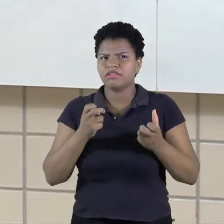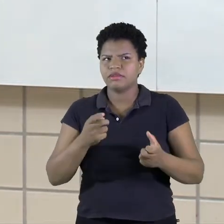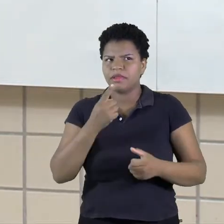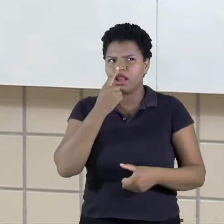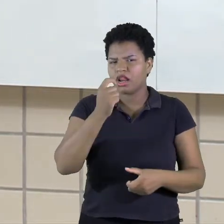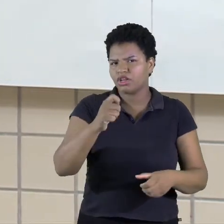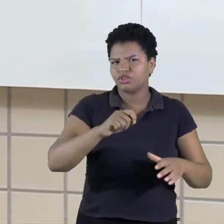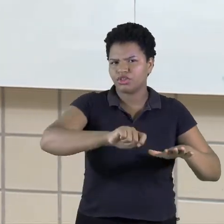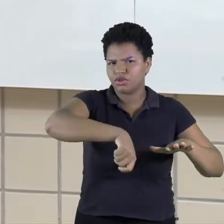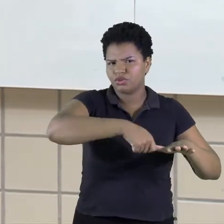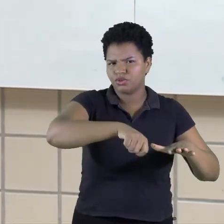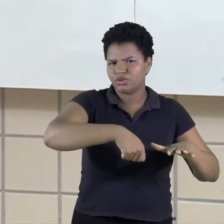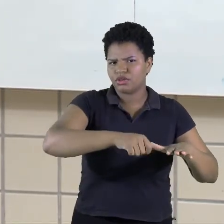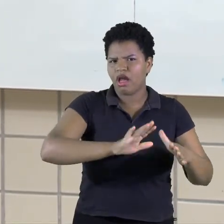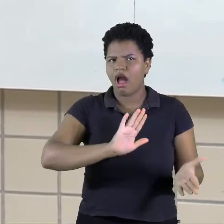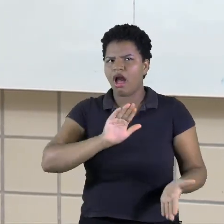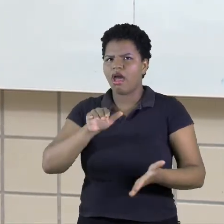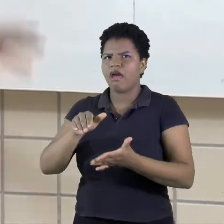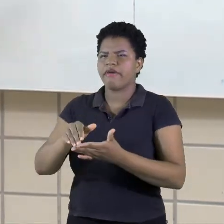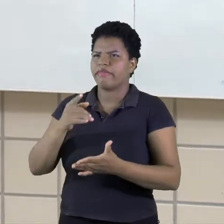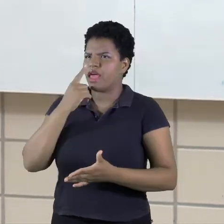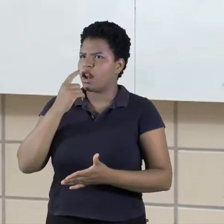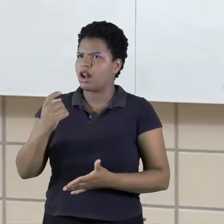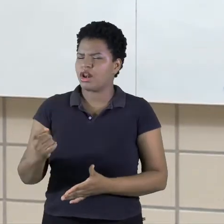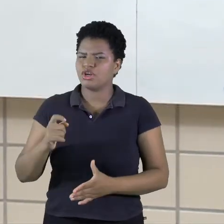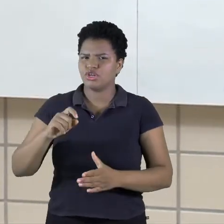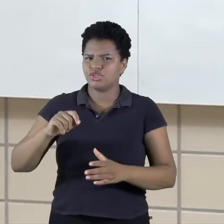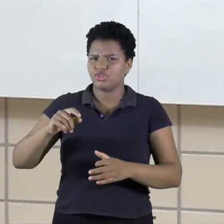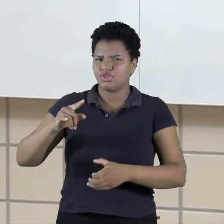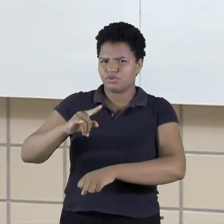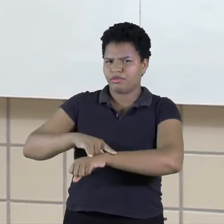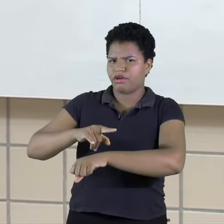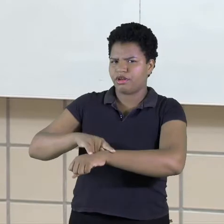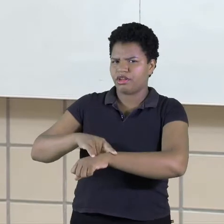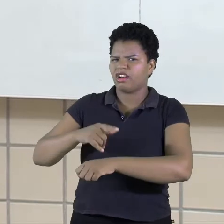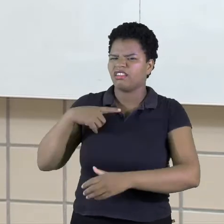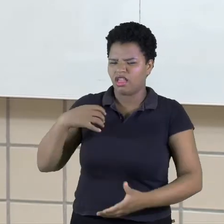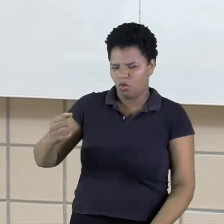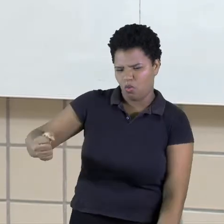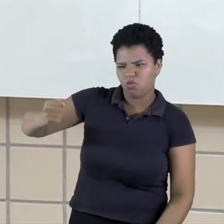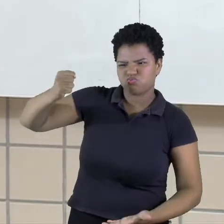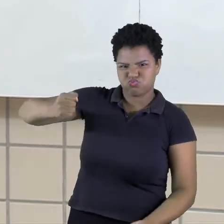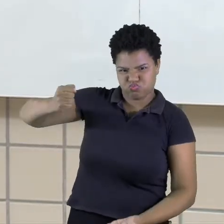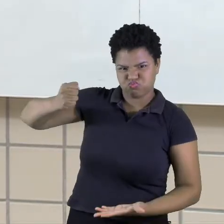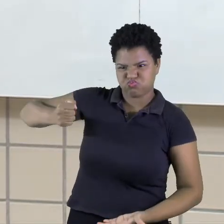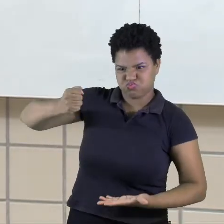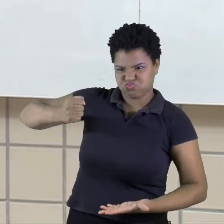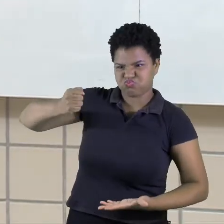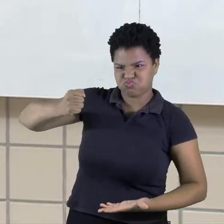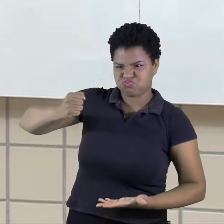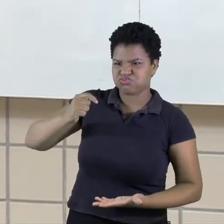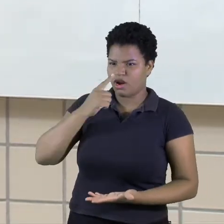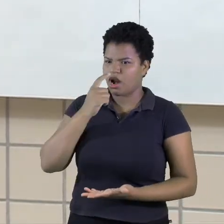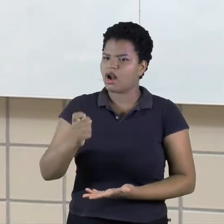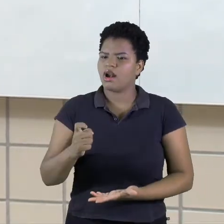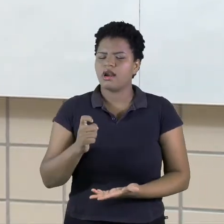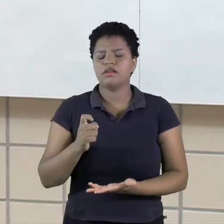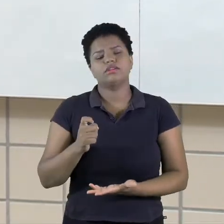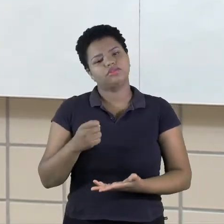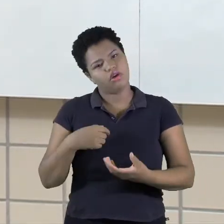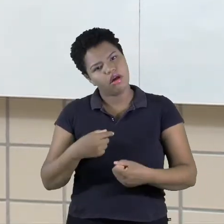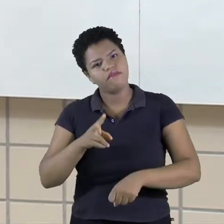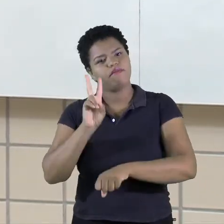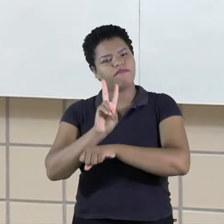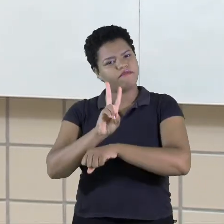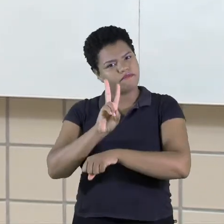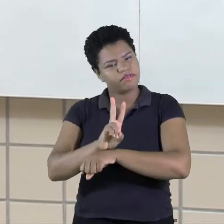lixo do banheiro. Será que não vai dar um sacão de lixo, não? Vamos começar a reduzir. Seja o fiscal ambiental